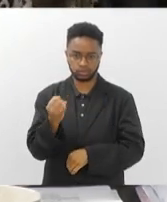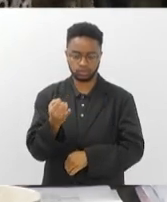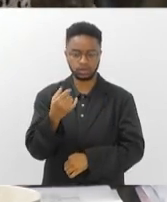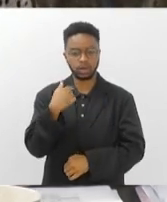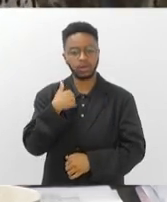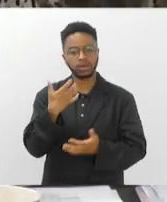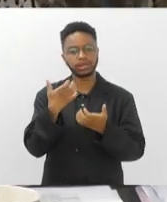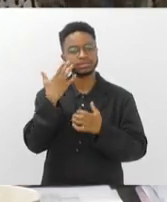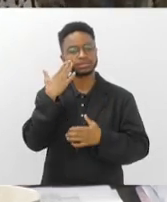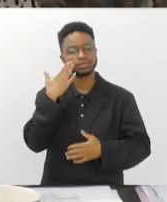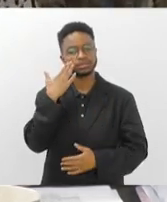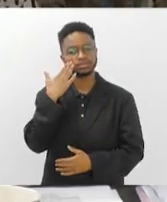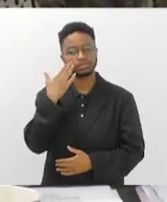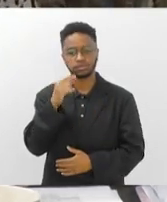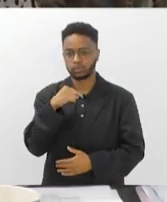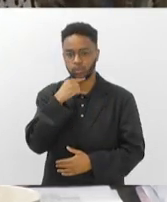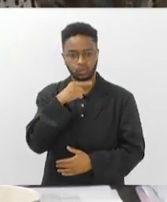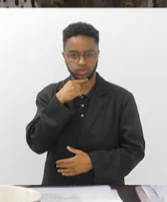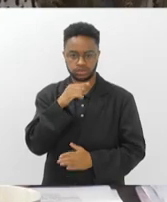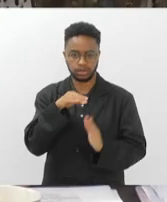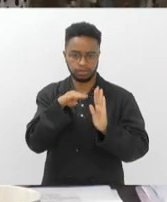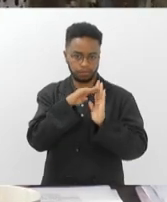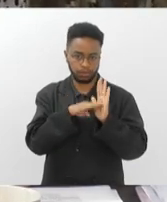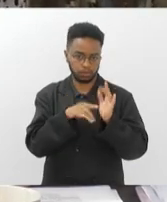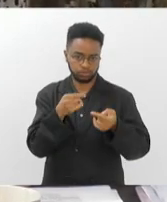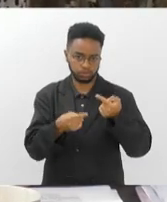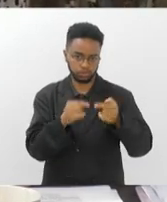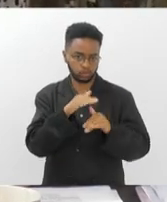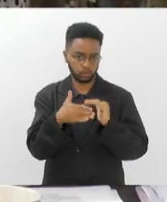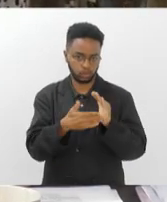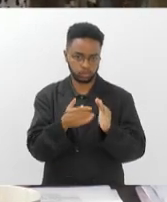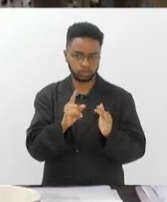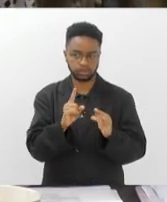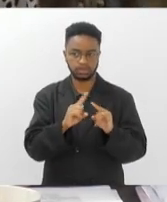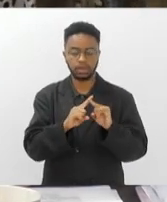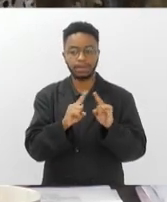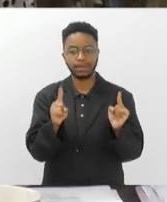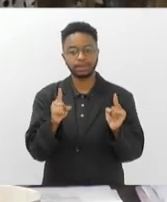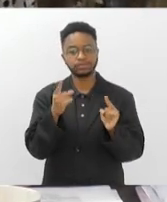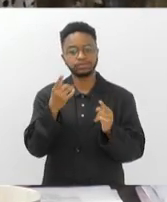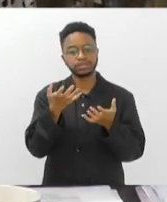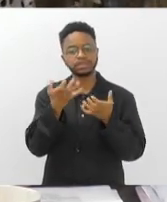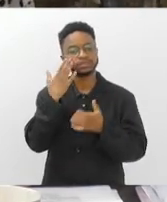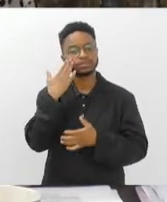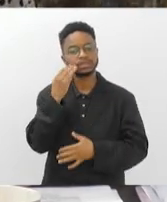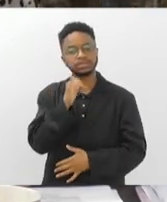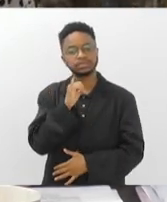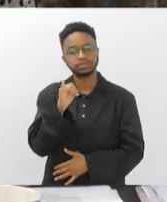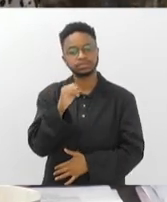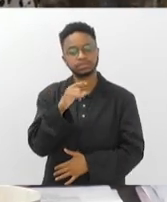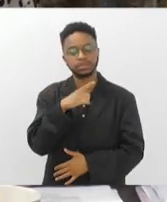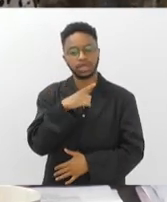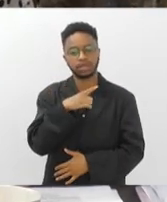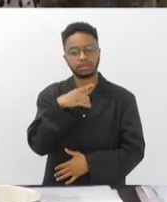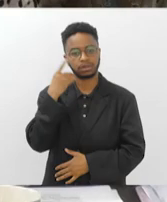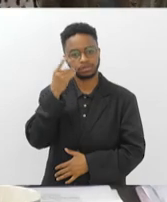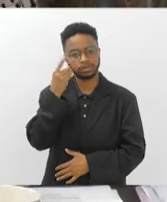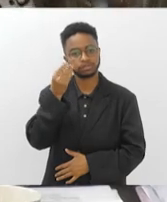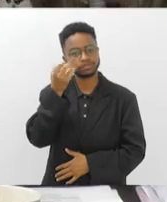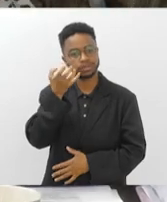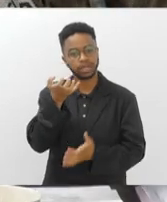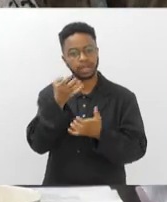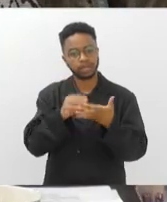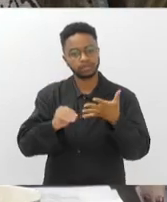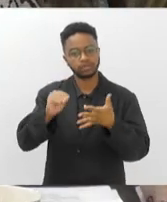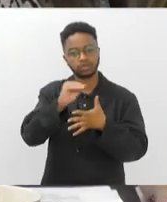há alguma... Acho que não vamos conseguir fazer toda a pauta. Se há alguém que gostaria, algum deputado que quer destacar algum projeto que gostaria,